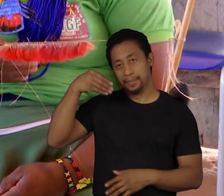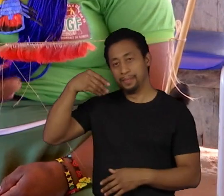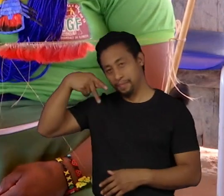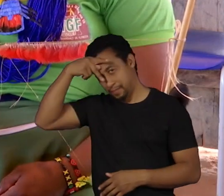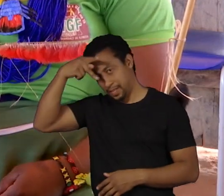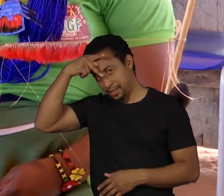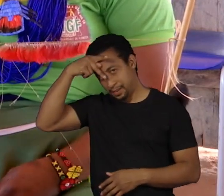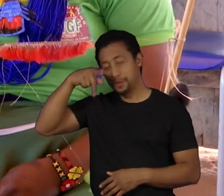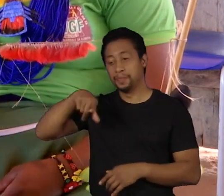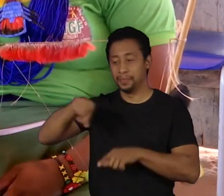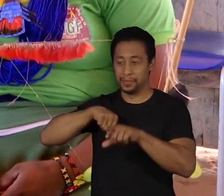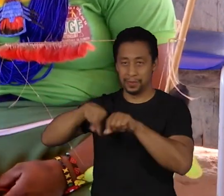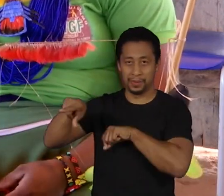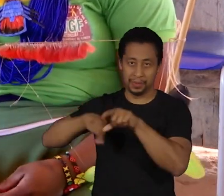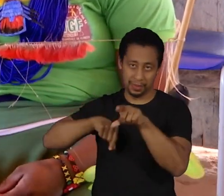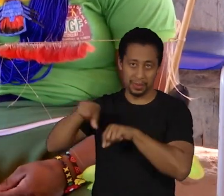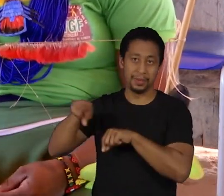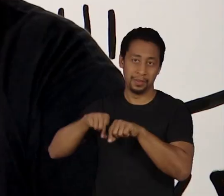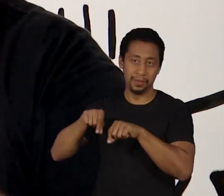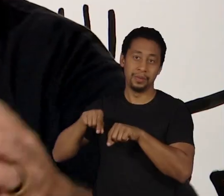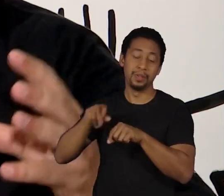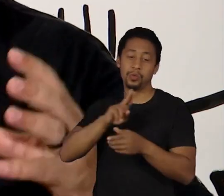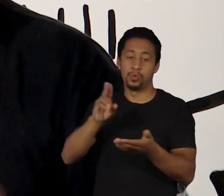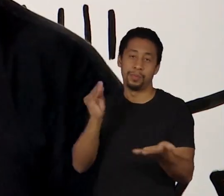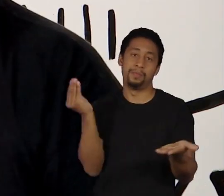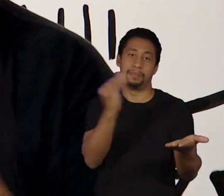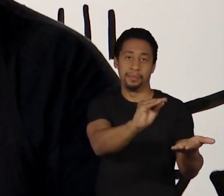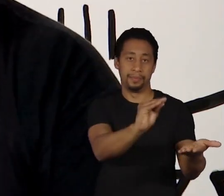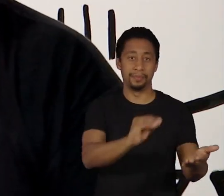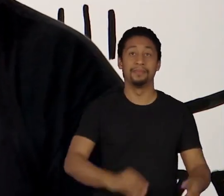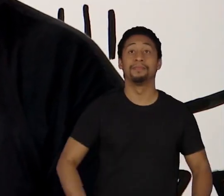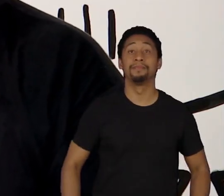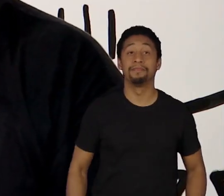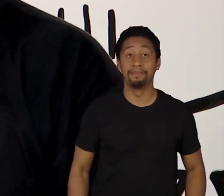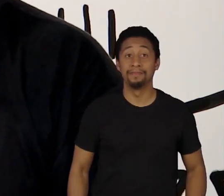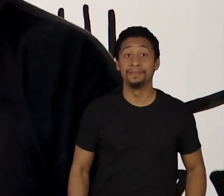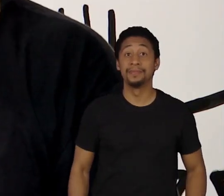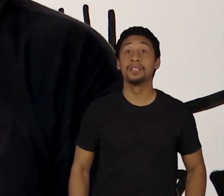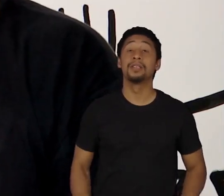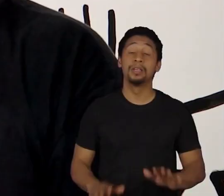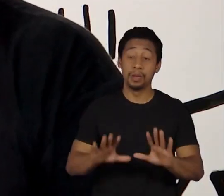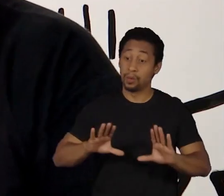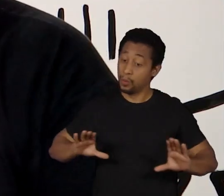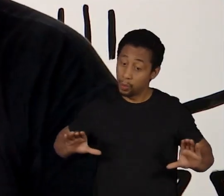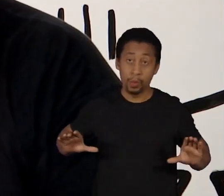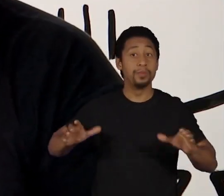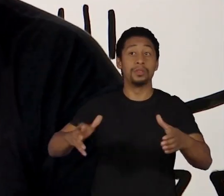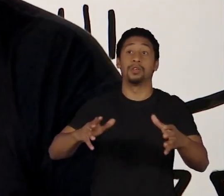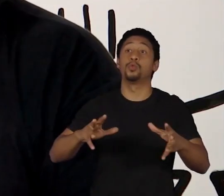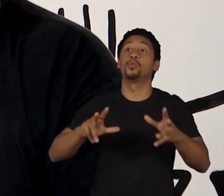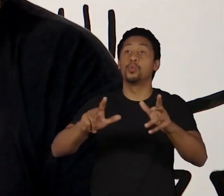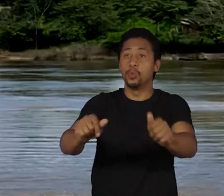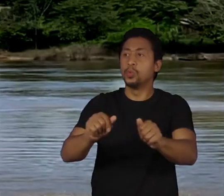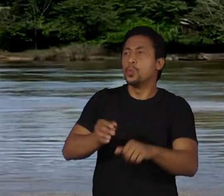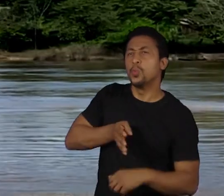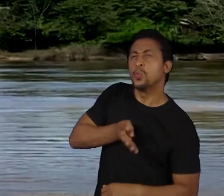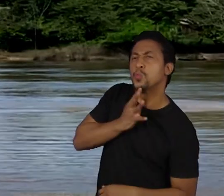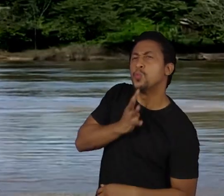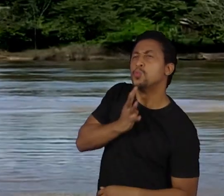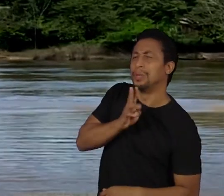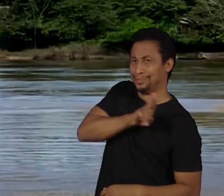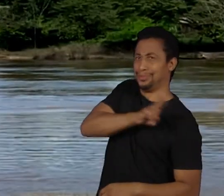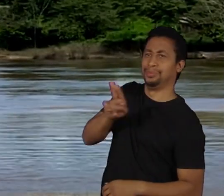escolhe o nome do filhado. A comunidade inteira fica sabendo do nome, porque aquele nome, ele